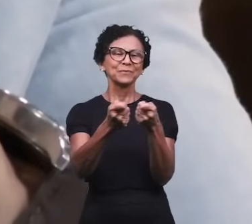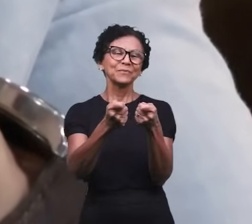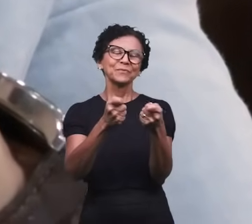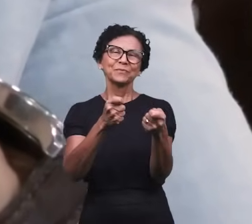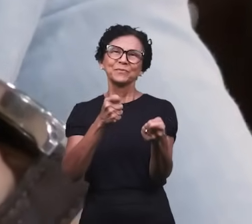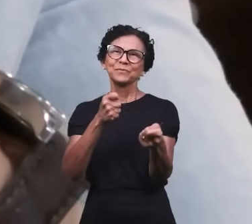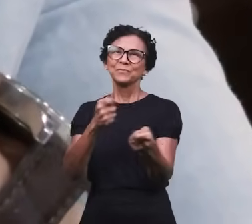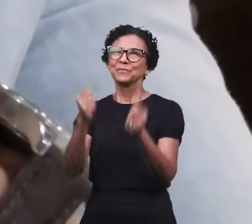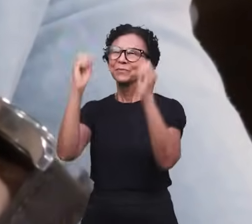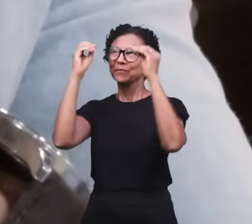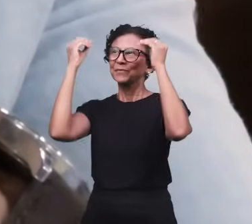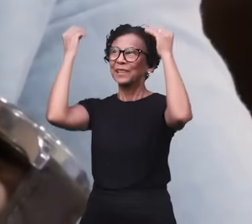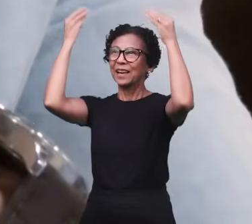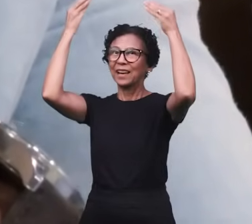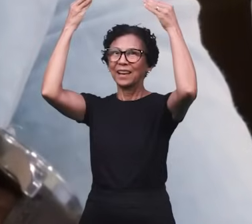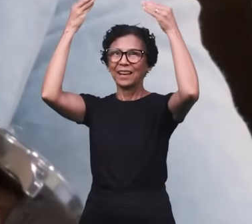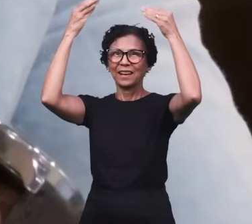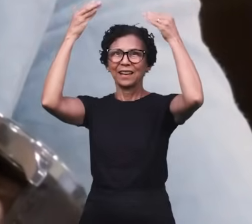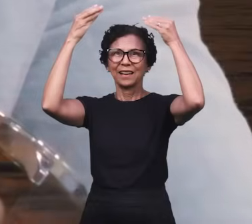e majestoso